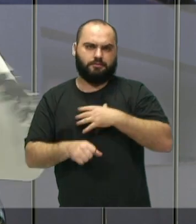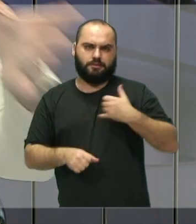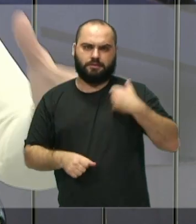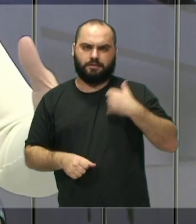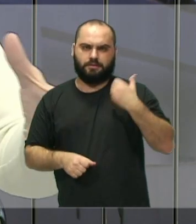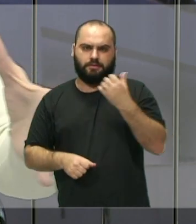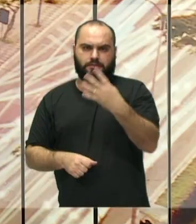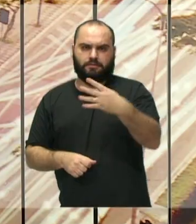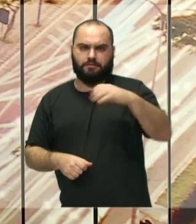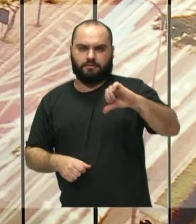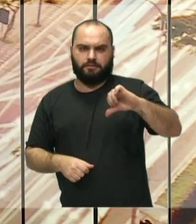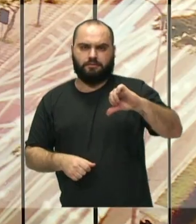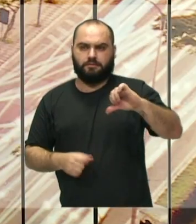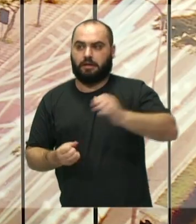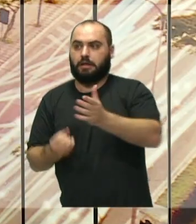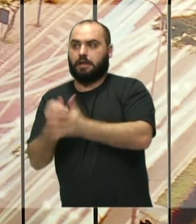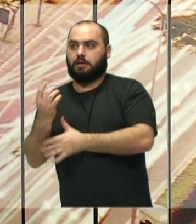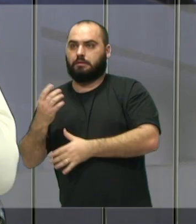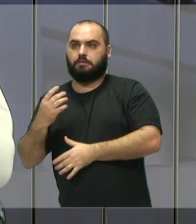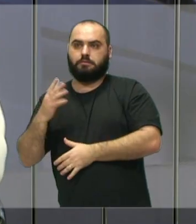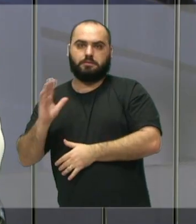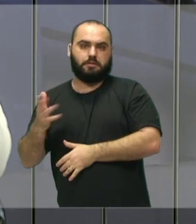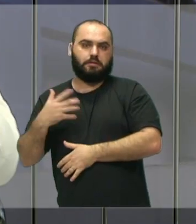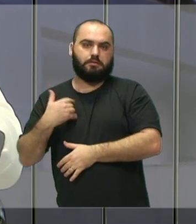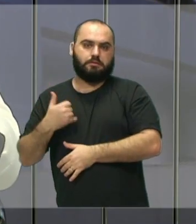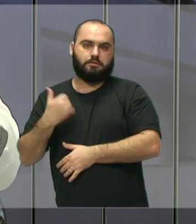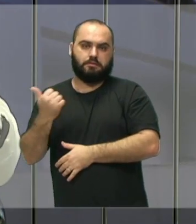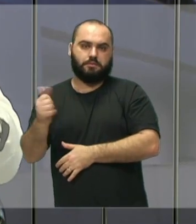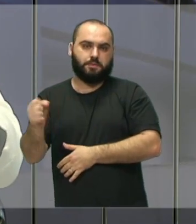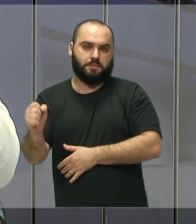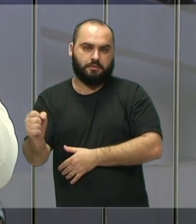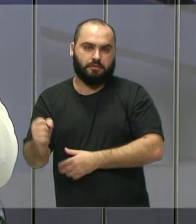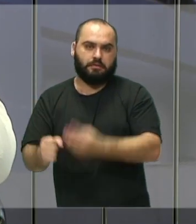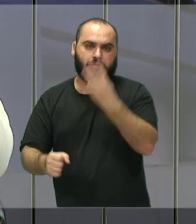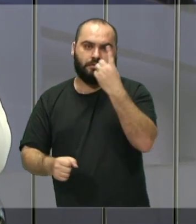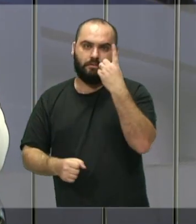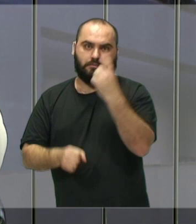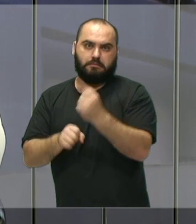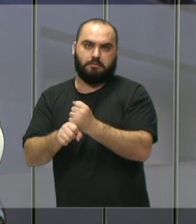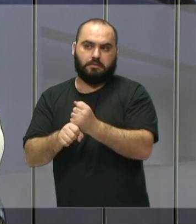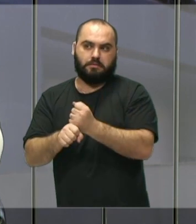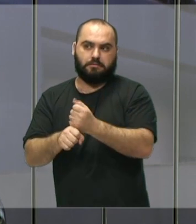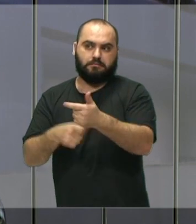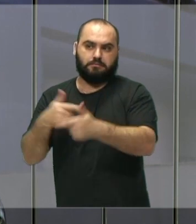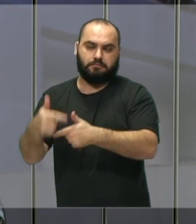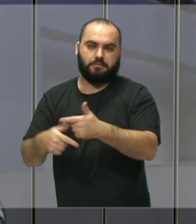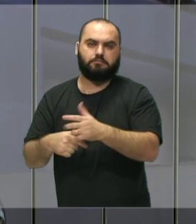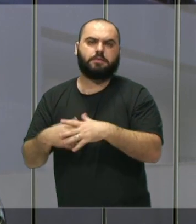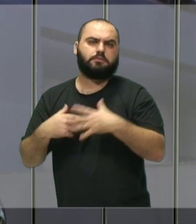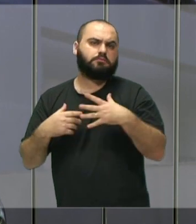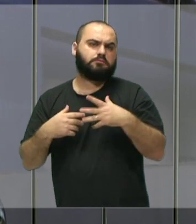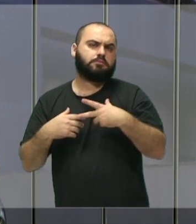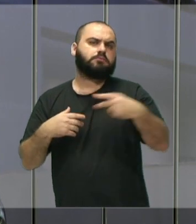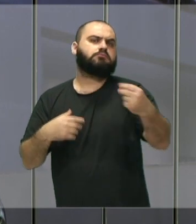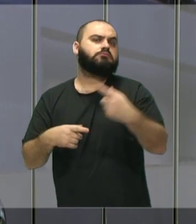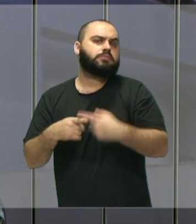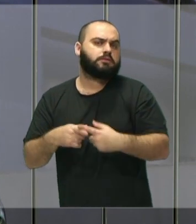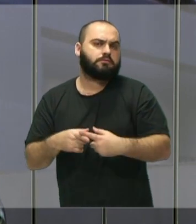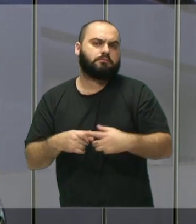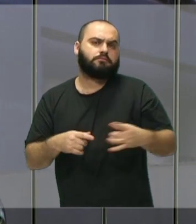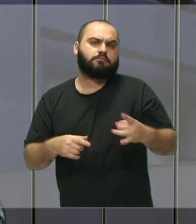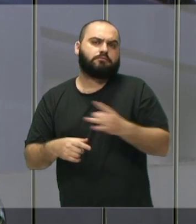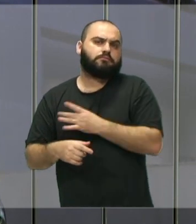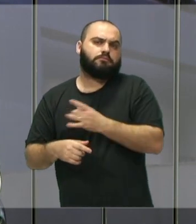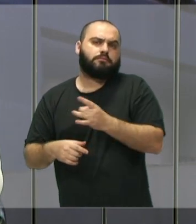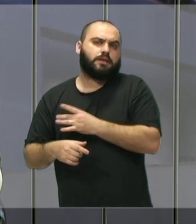foi fundado com 18 anos, né? Então, são 31 anos, né? E me retirei porque sempre com medo que virasse